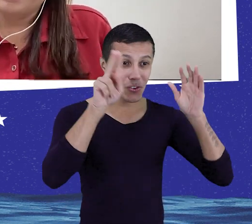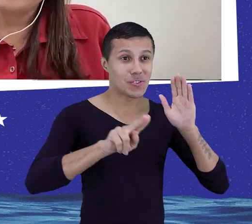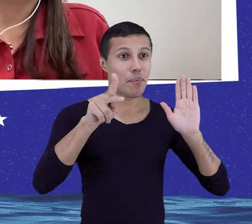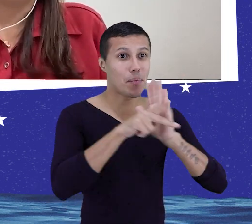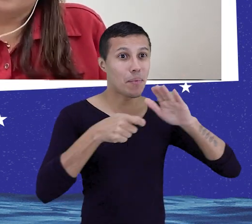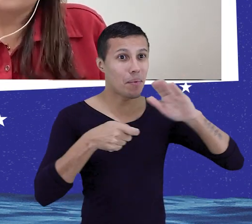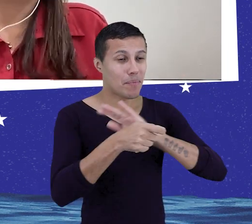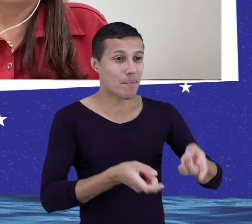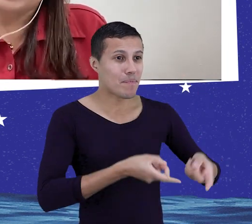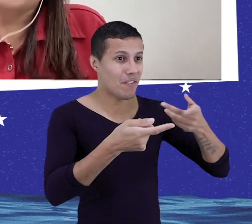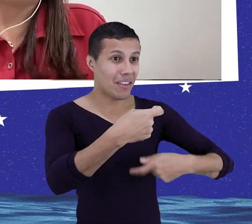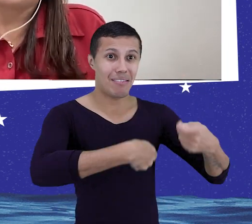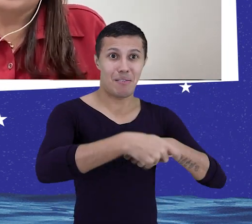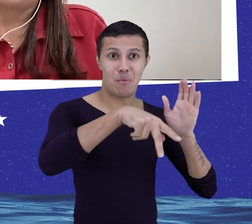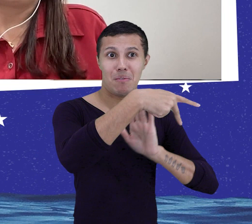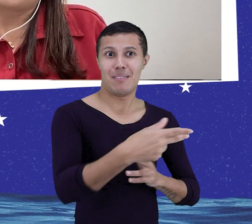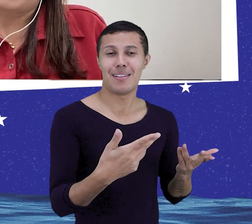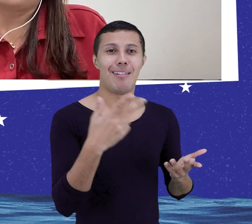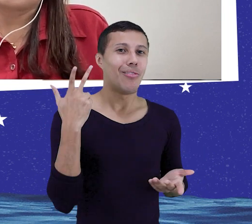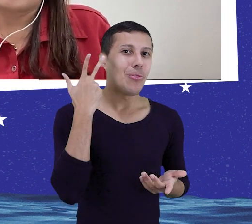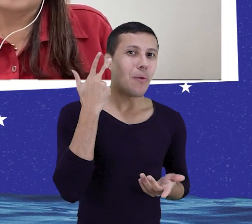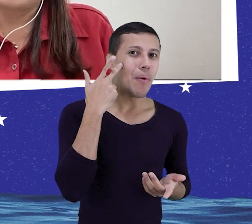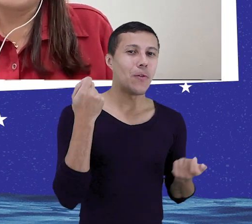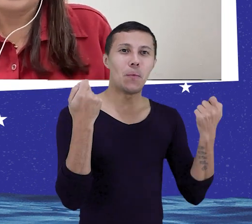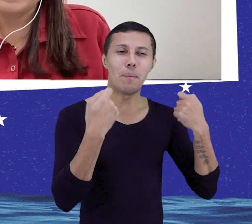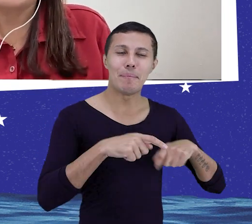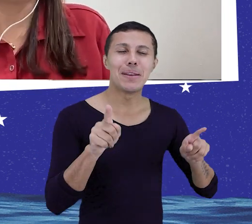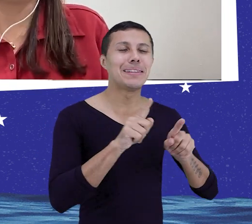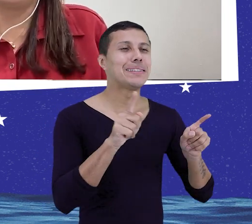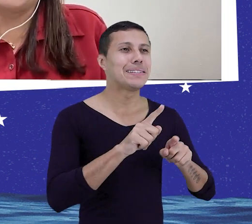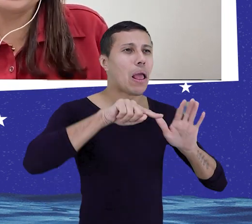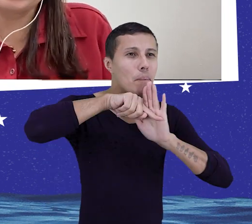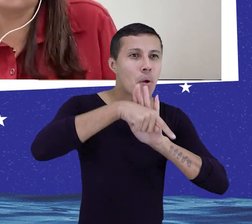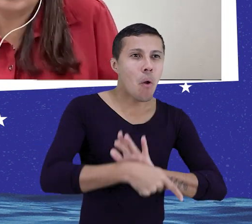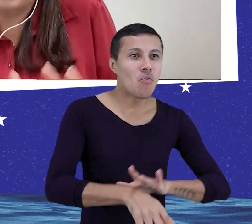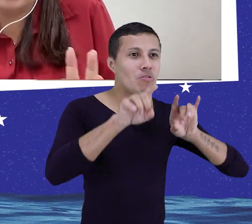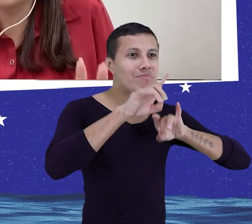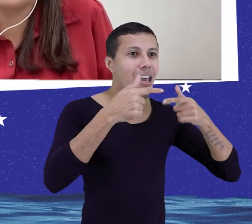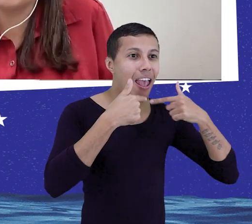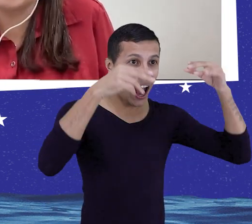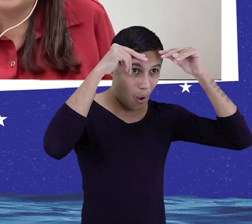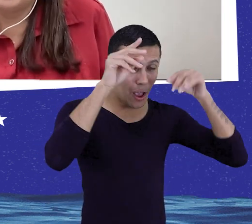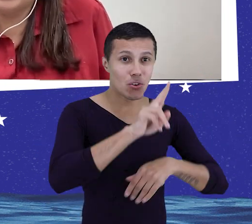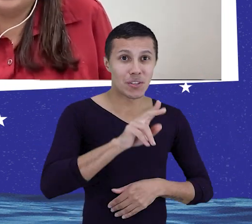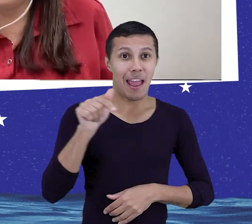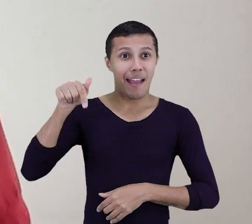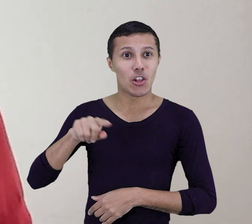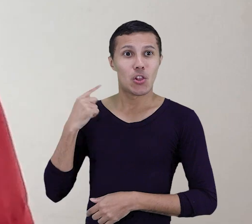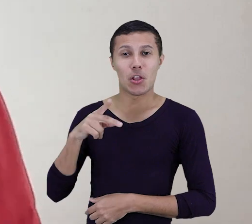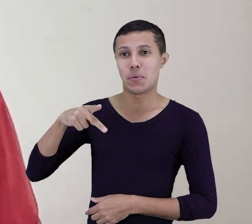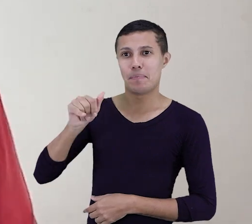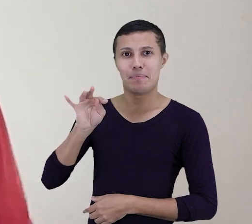o seu negócio. E realmente, normalmente, você não precisa ser tão profunda e técnica, né? Exato. Tanto que o nosso pitch